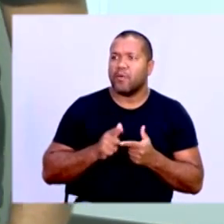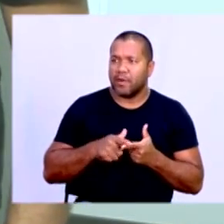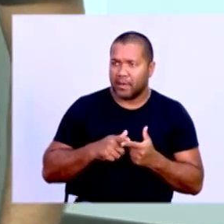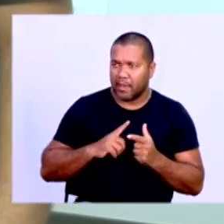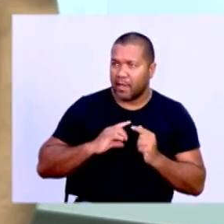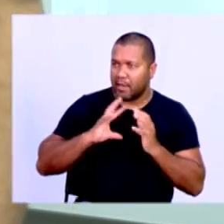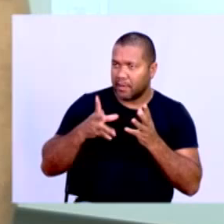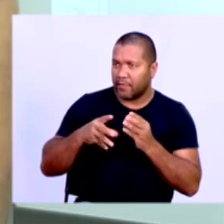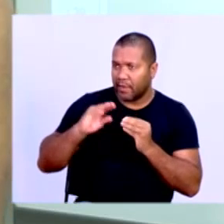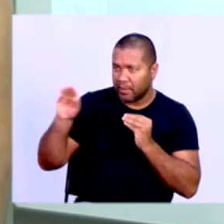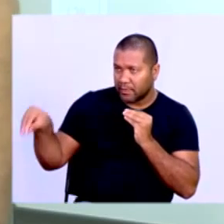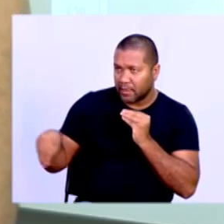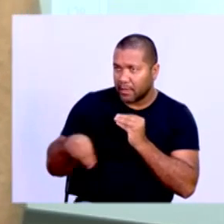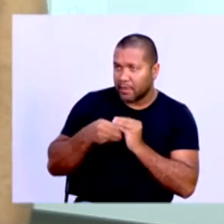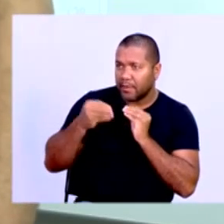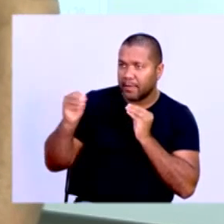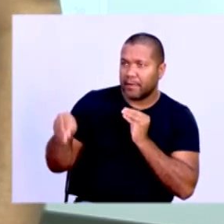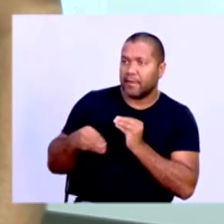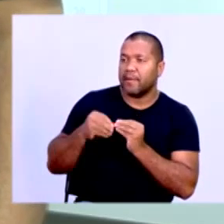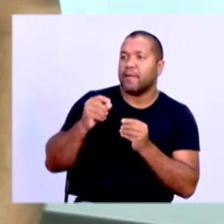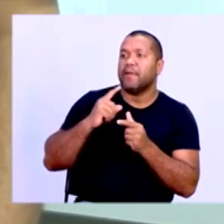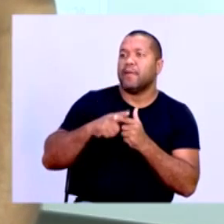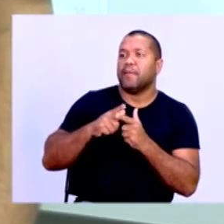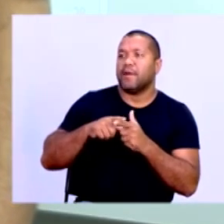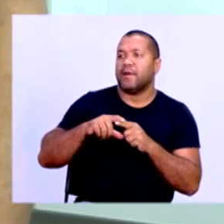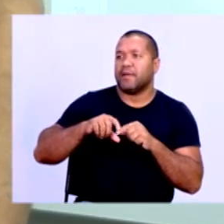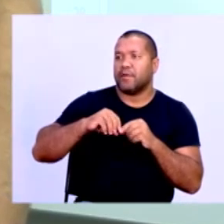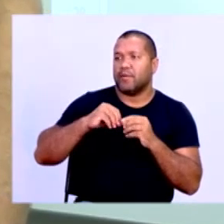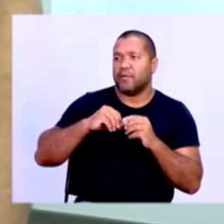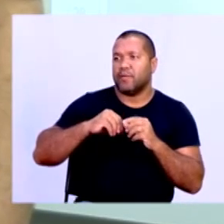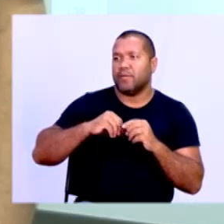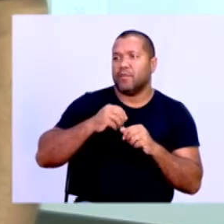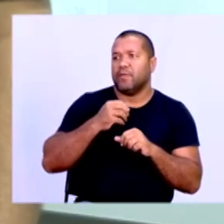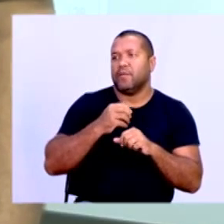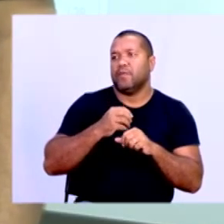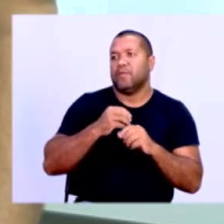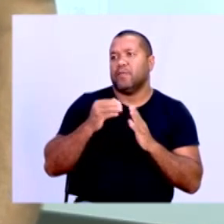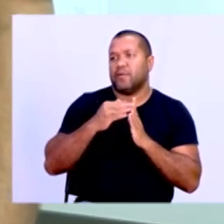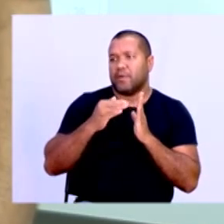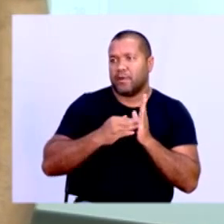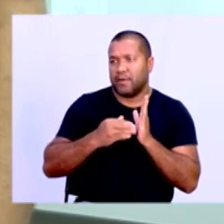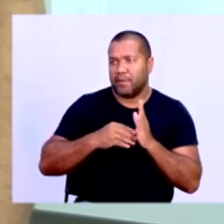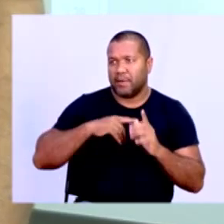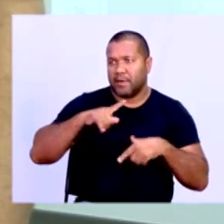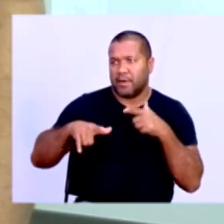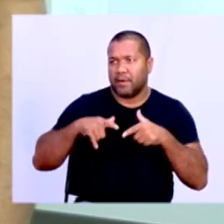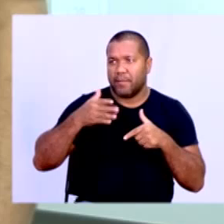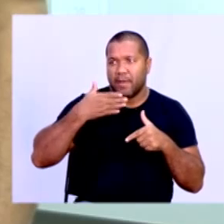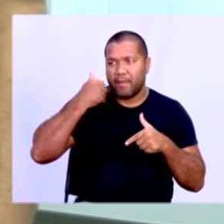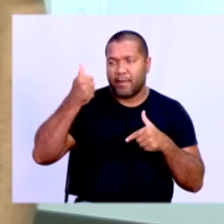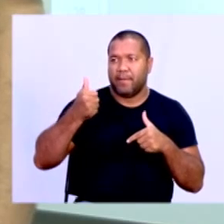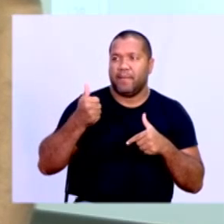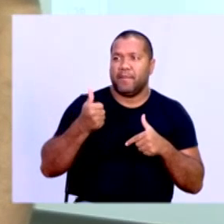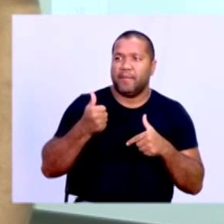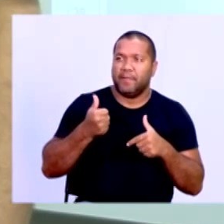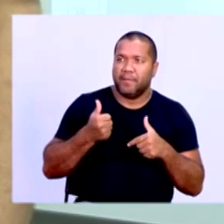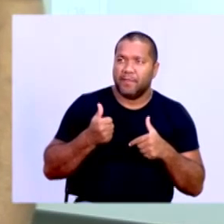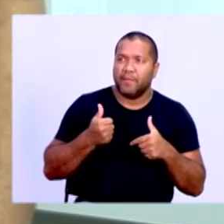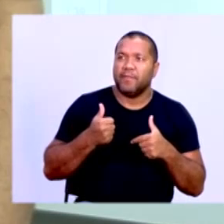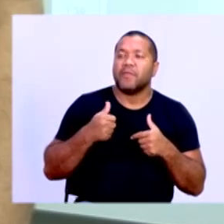para que a minha aplicação funcione. Então, para que eu utilize o Laravel com o PHP, eu preciso de um gerenciador de dependência,